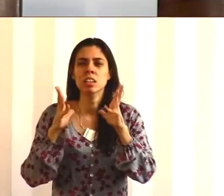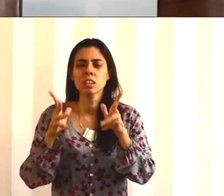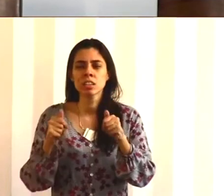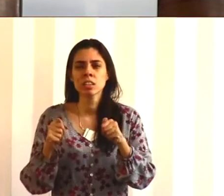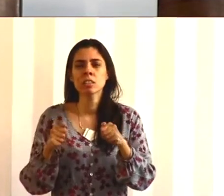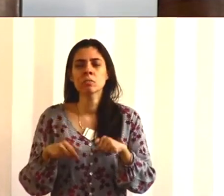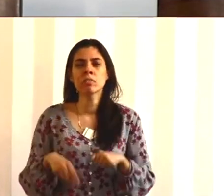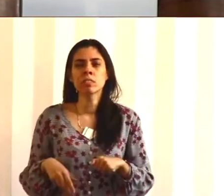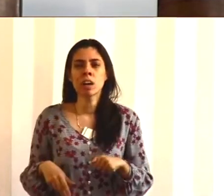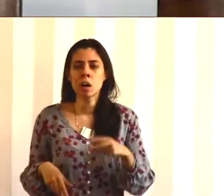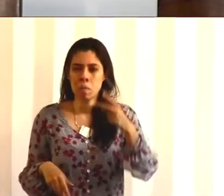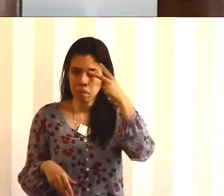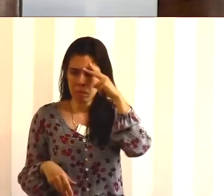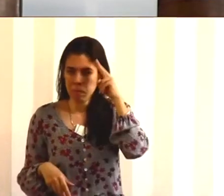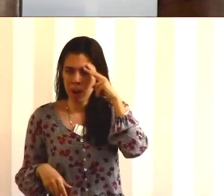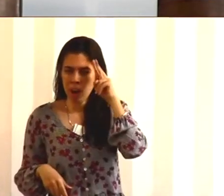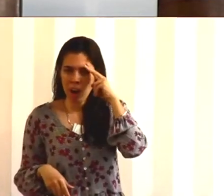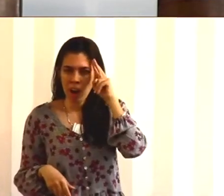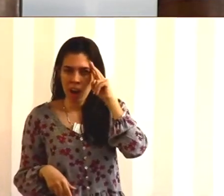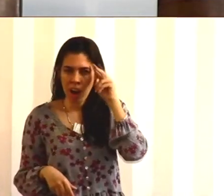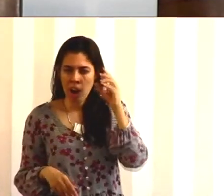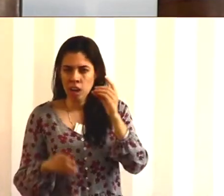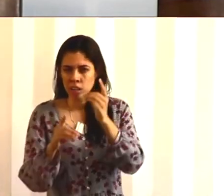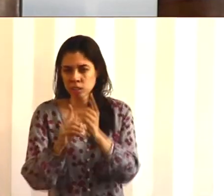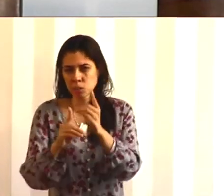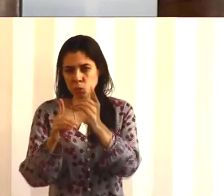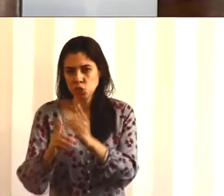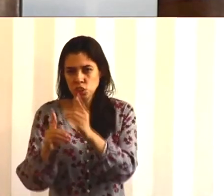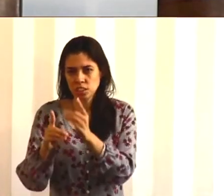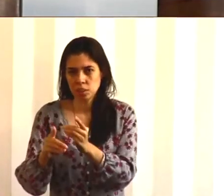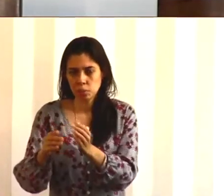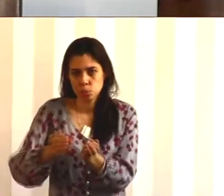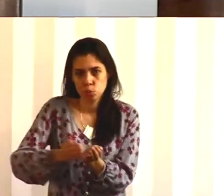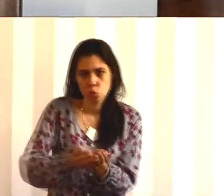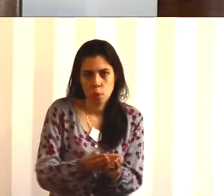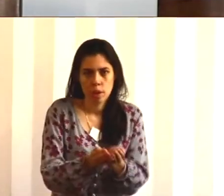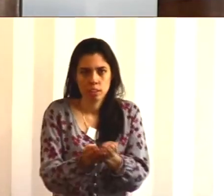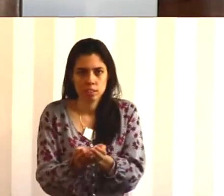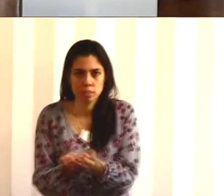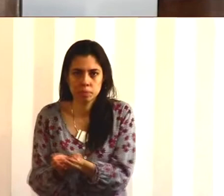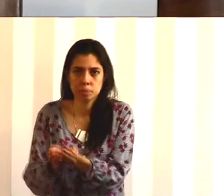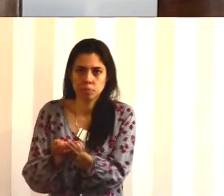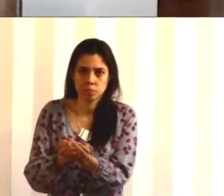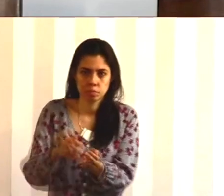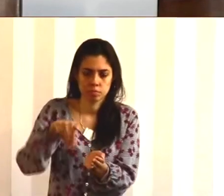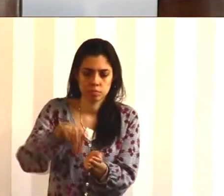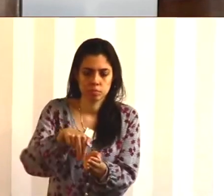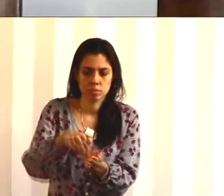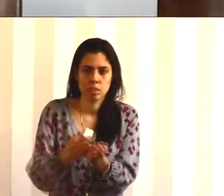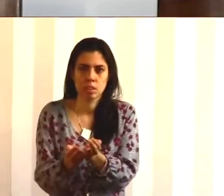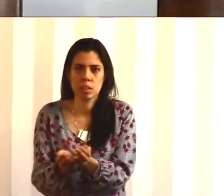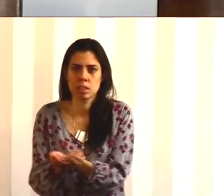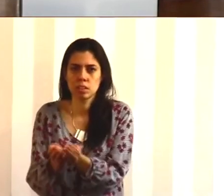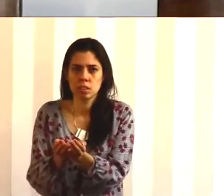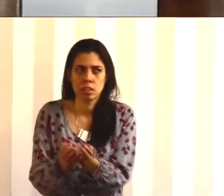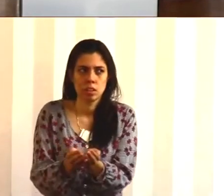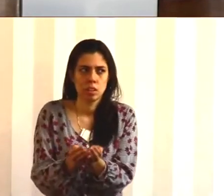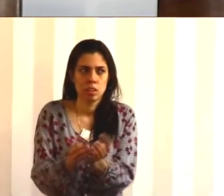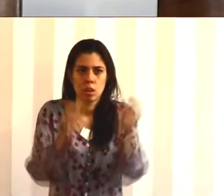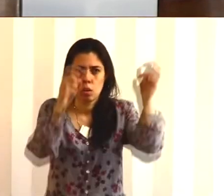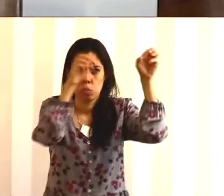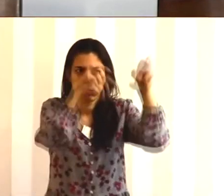discípulos, quando estavam desesperados numa grande tempestade, e diante daquela grande tempestade eles